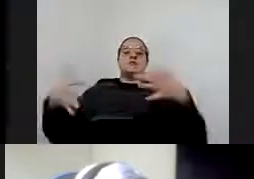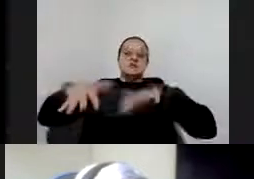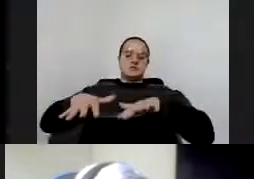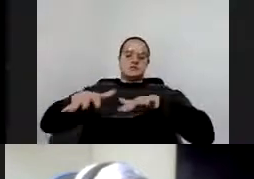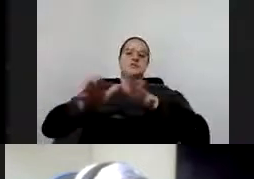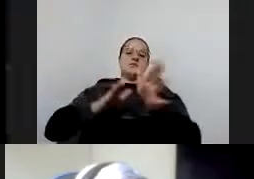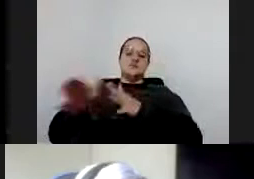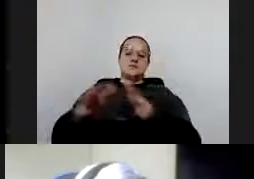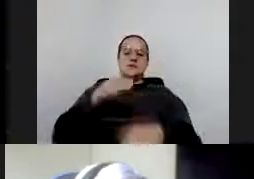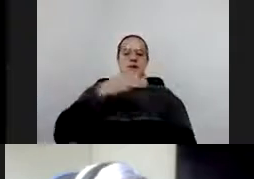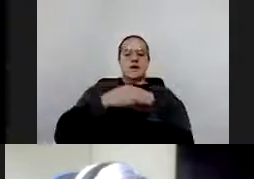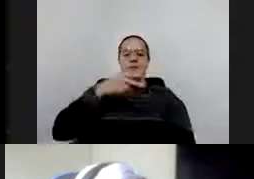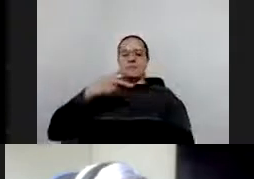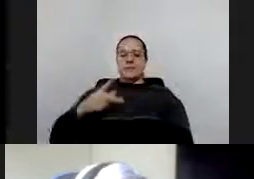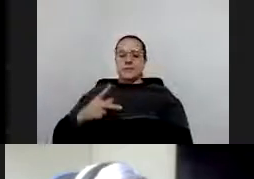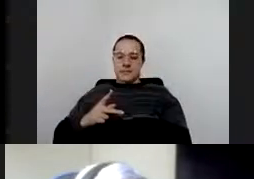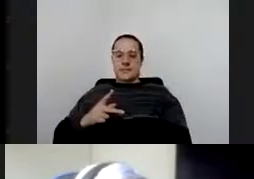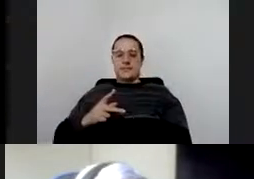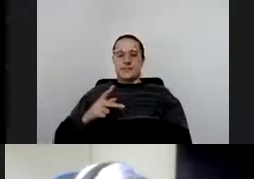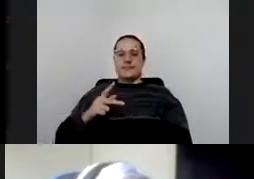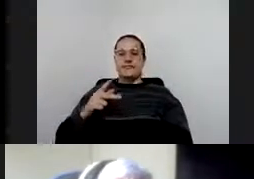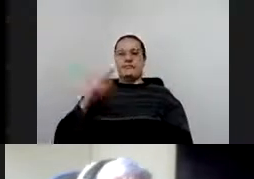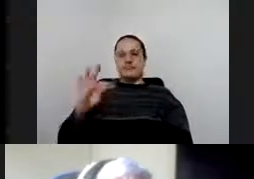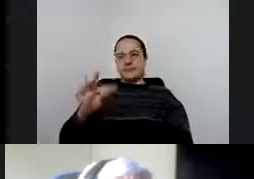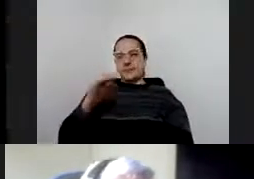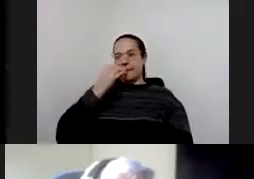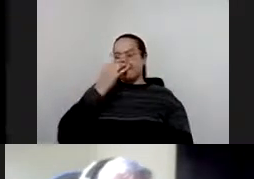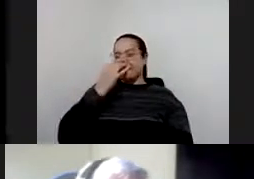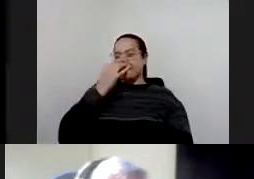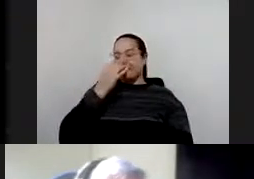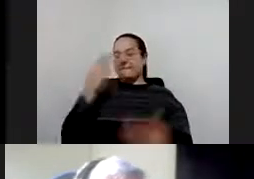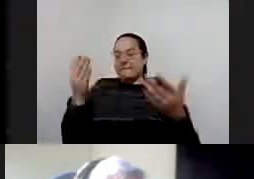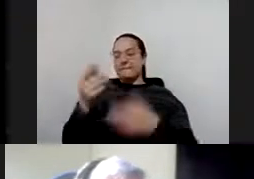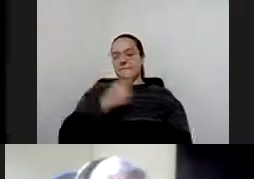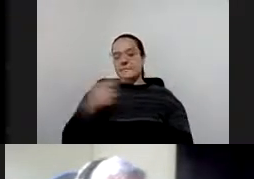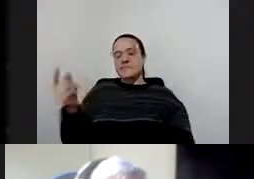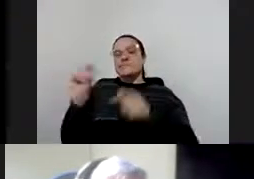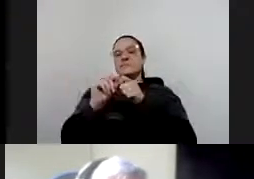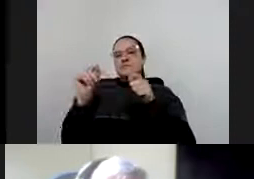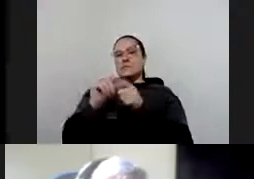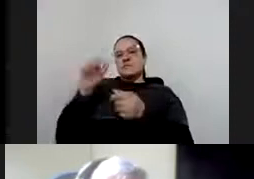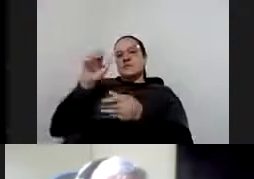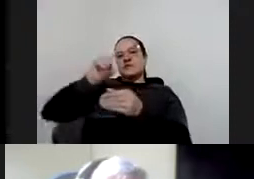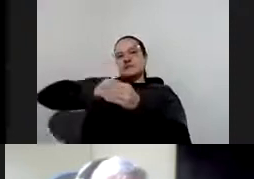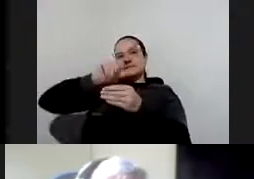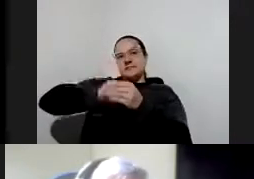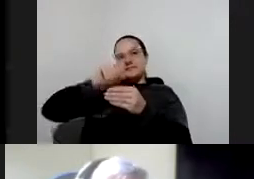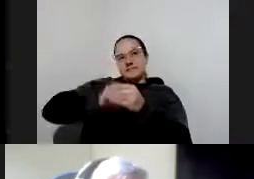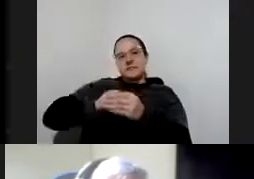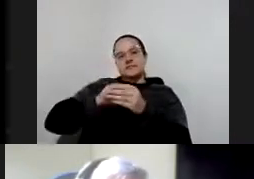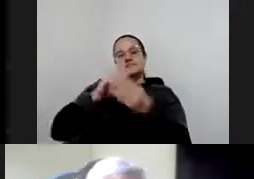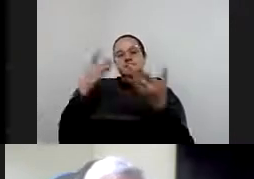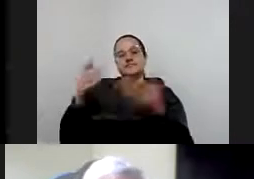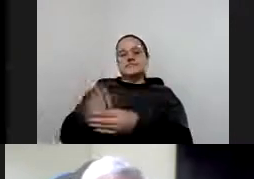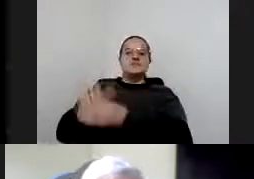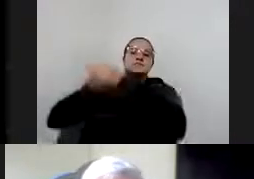MPT. E essa semana nós fizemos uma votação, inclusive estamos votando isso Brasil afora, porque os projetos